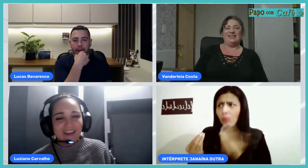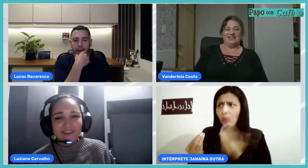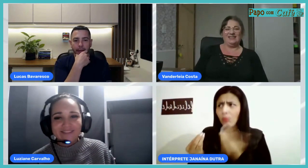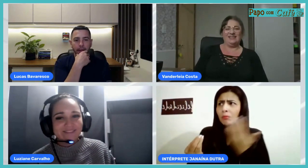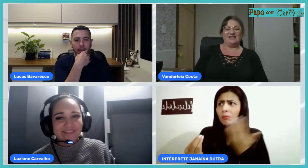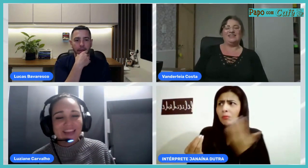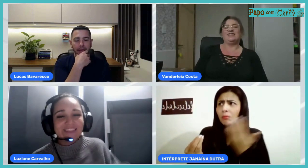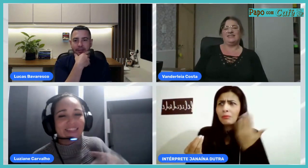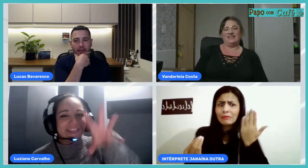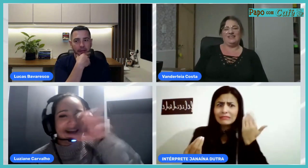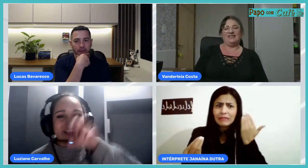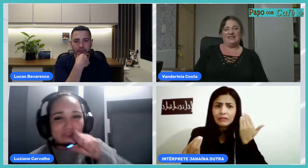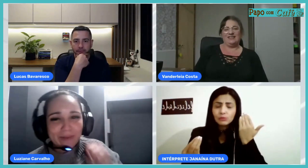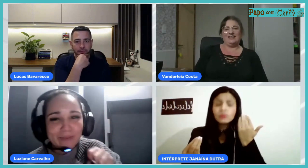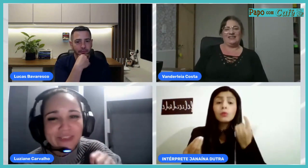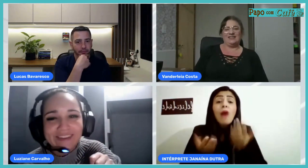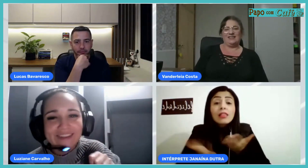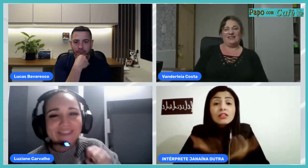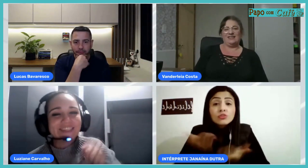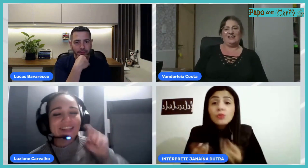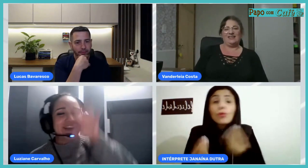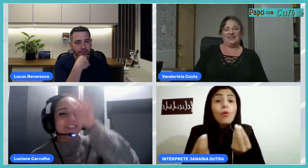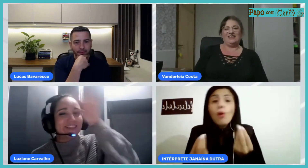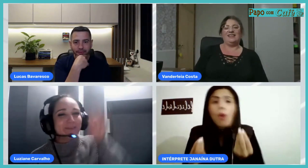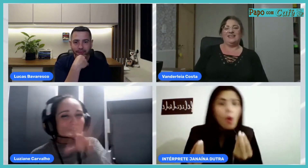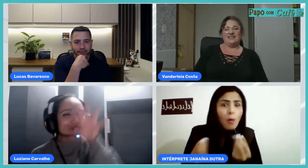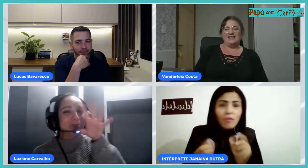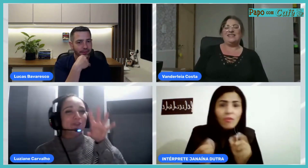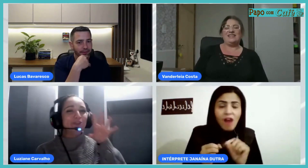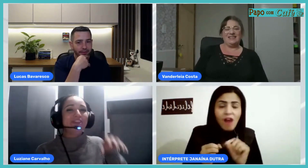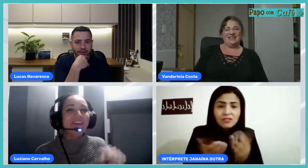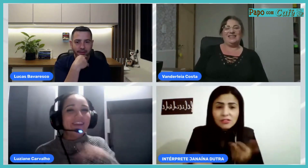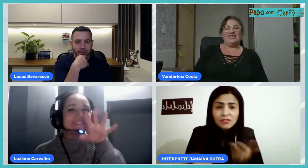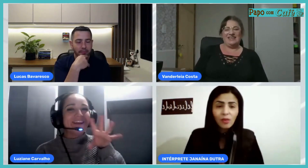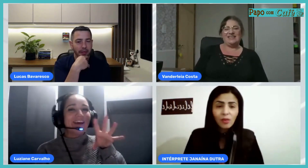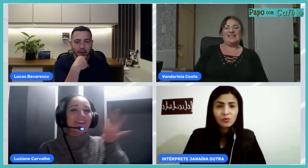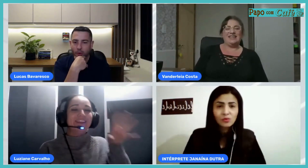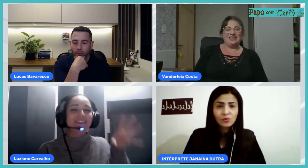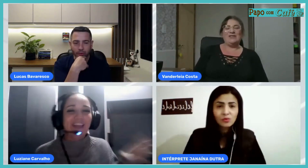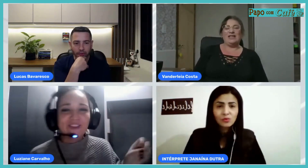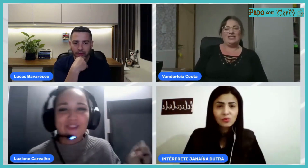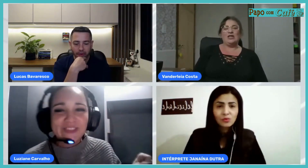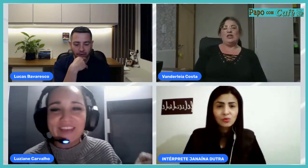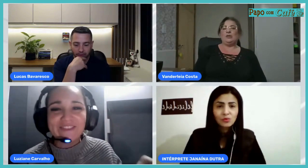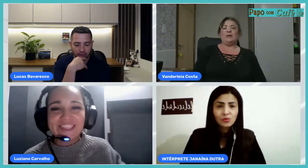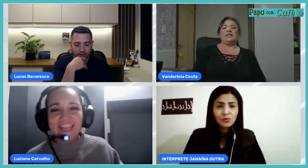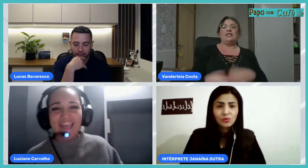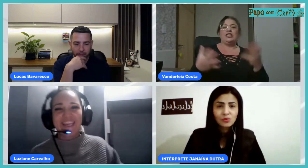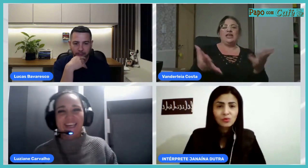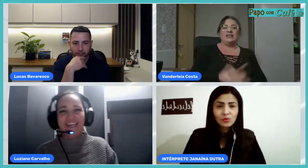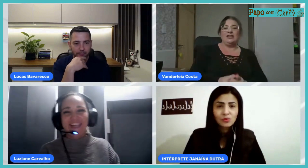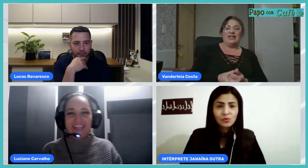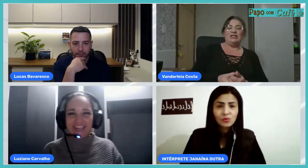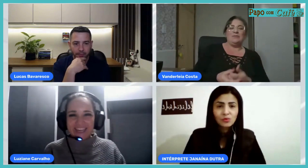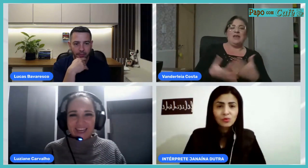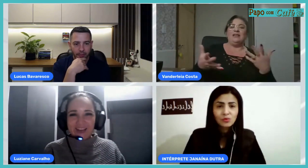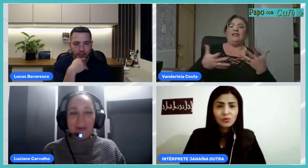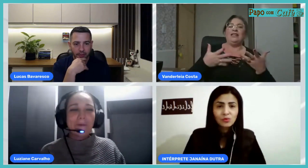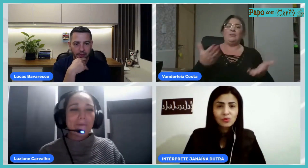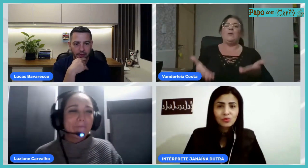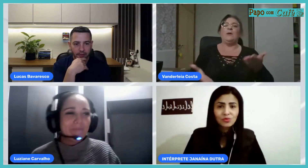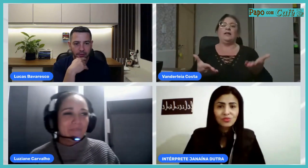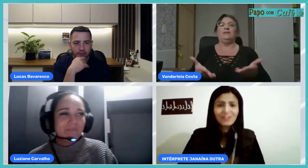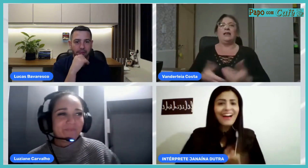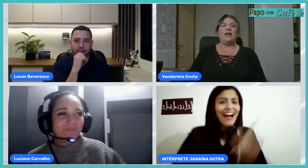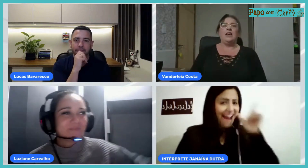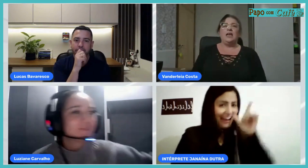sabe? Claro. É essa a ideia. Eu já puxei da Vanderlei exatamente para a gente entrar, né, dentro do CFC. Tipo assim, chega no atendimento